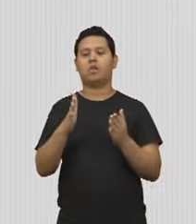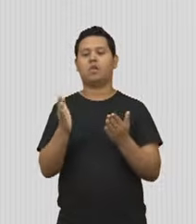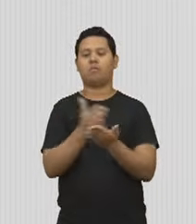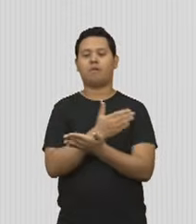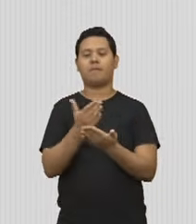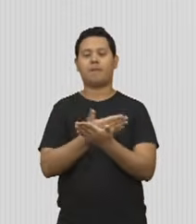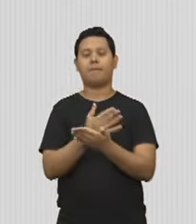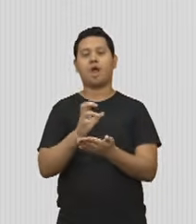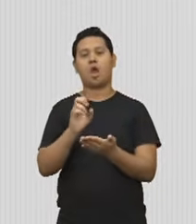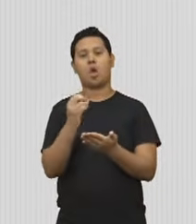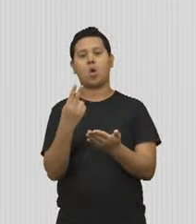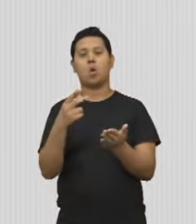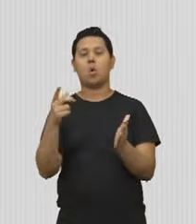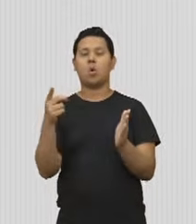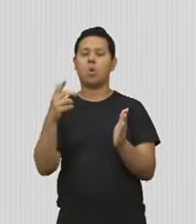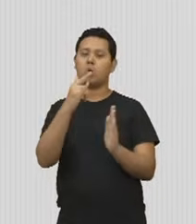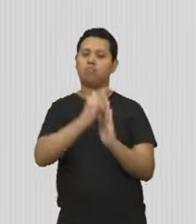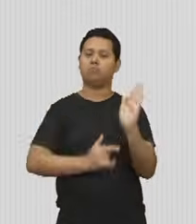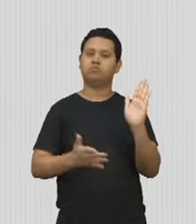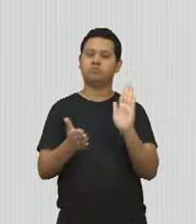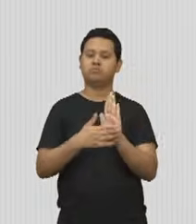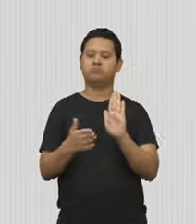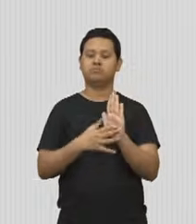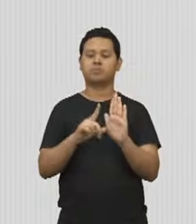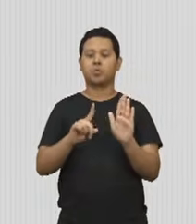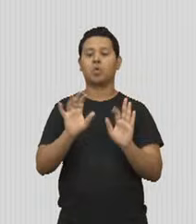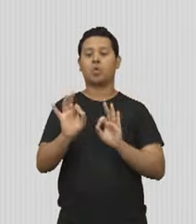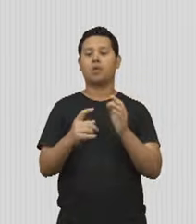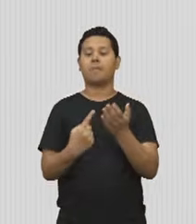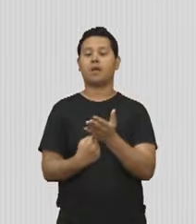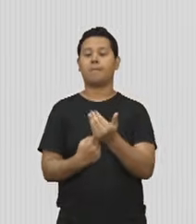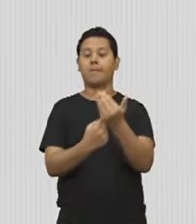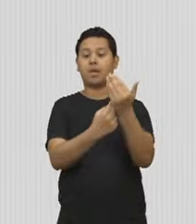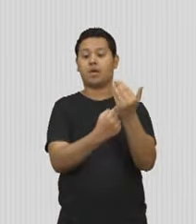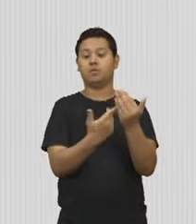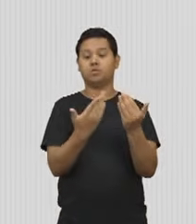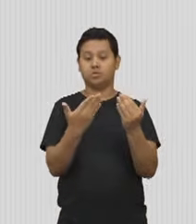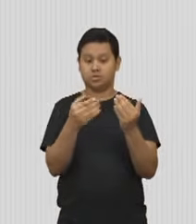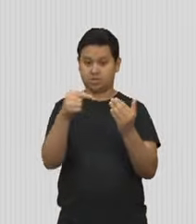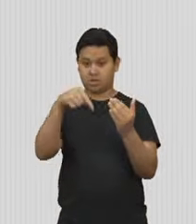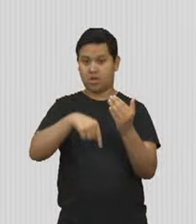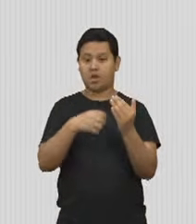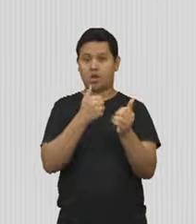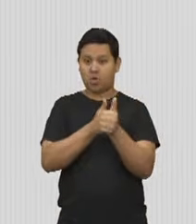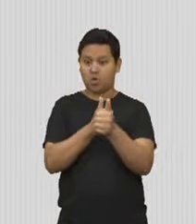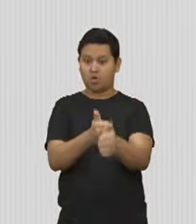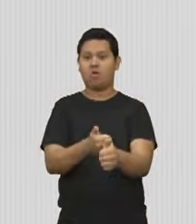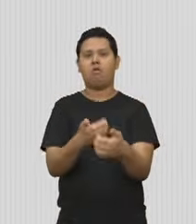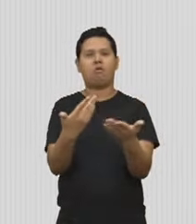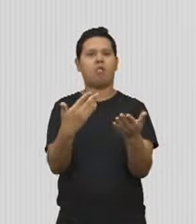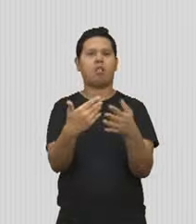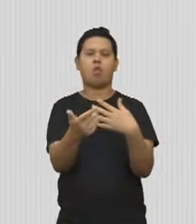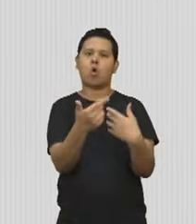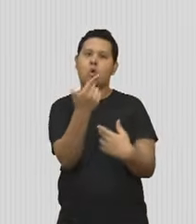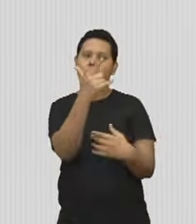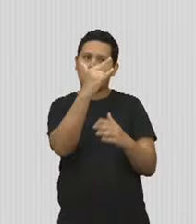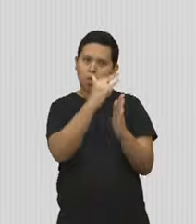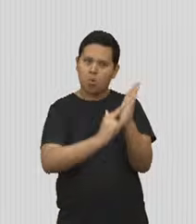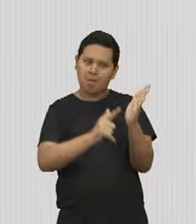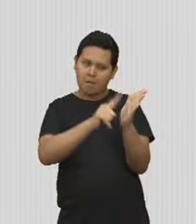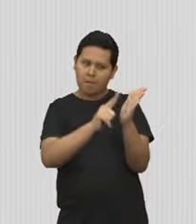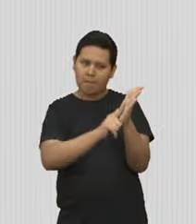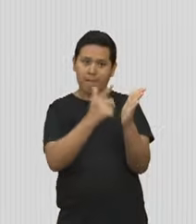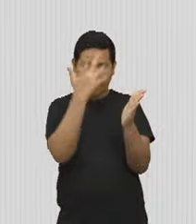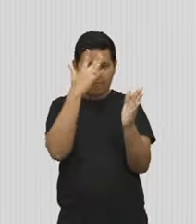meio físico. Como eu falei, a tecnologia veio para ficar. Então, alguns papéis também vão ser descartados e passaram a ser